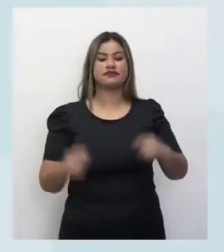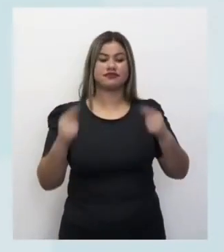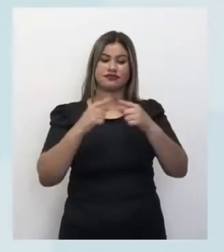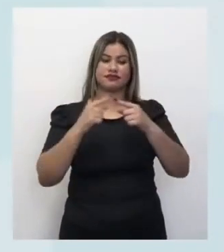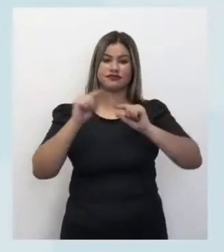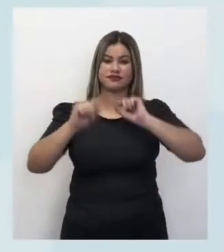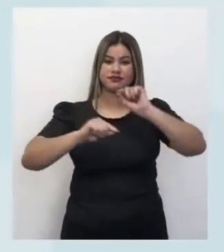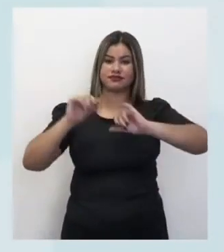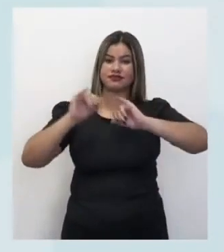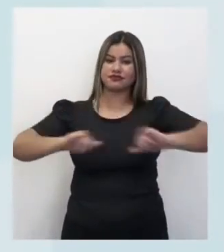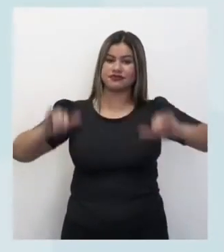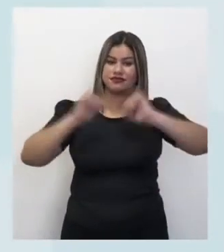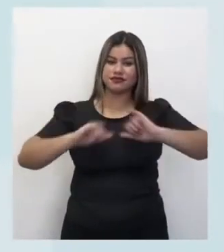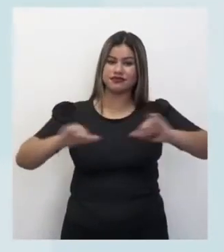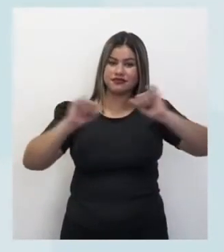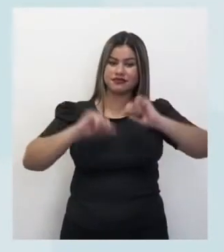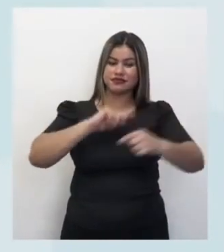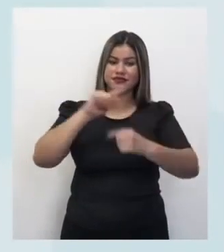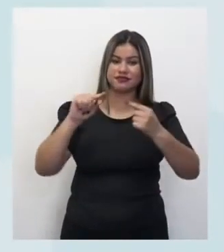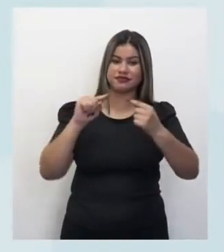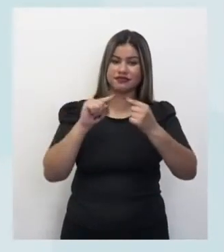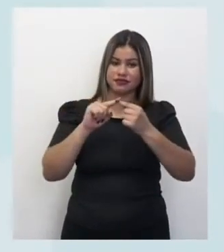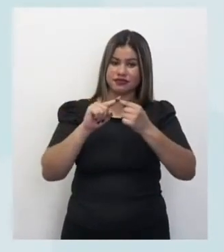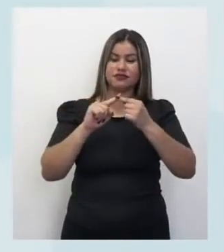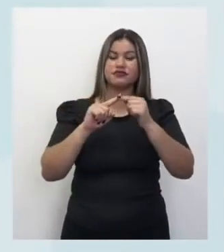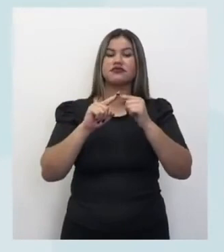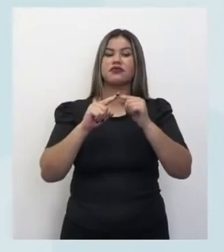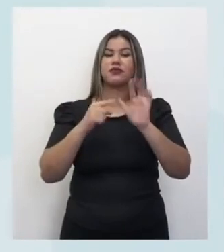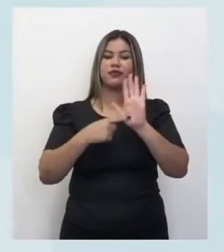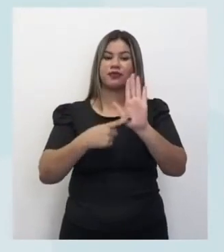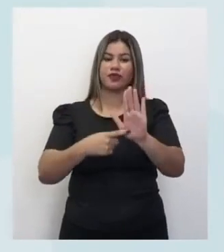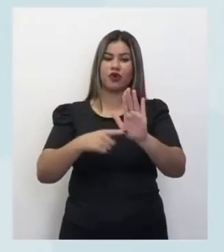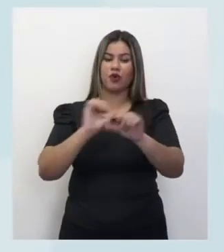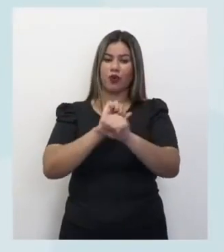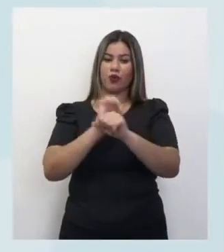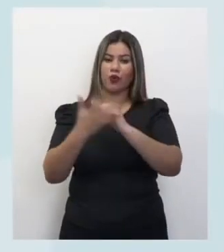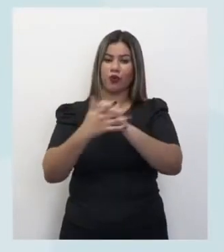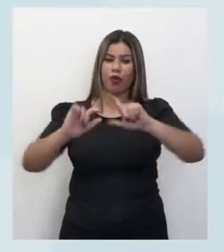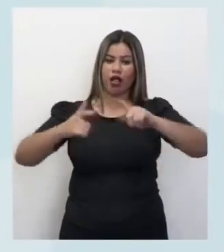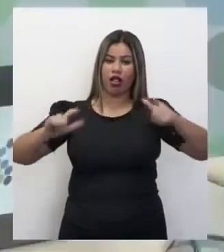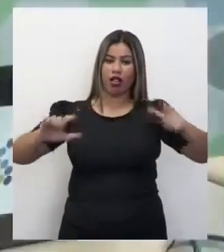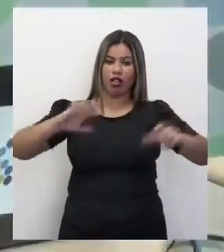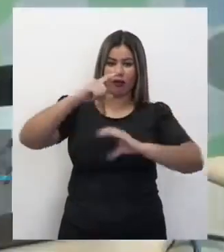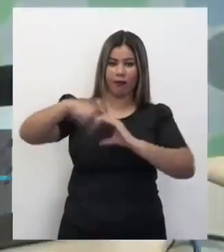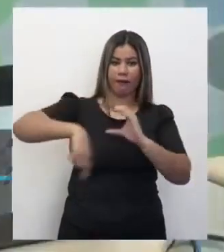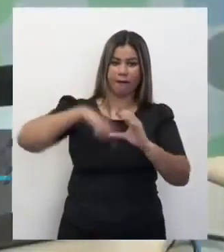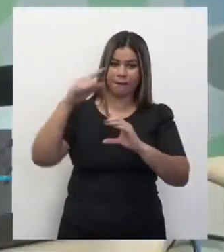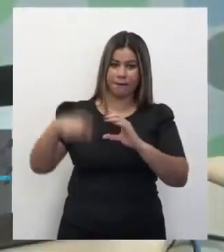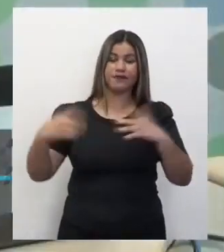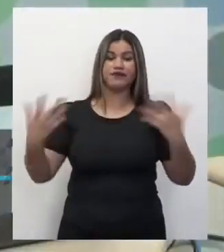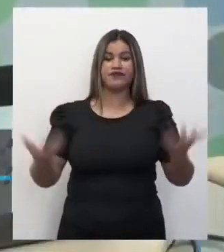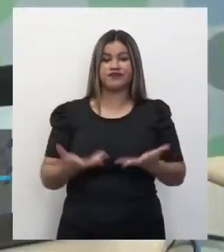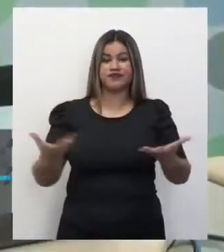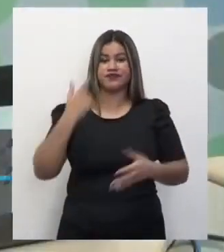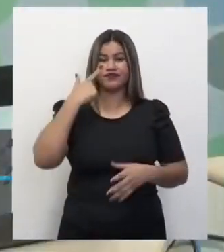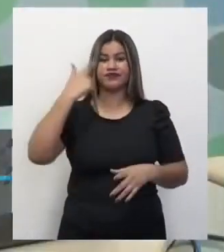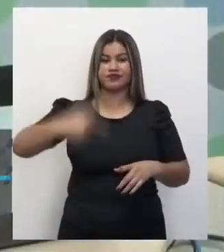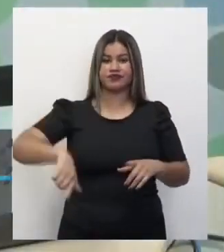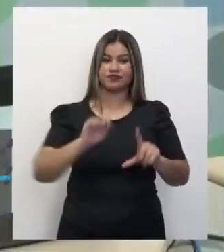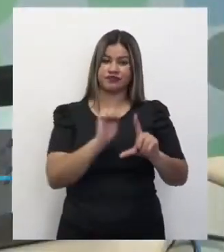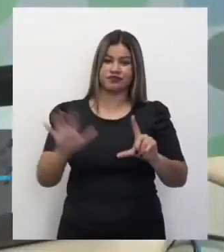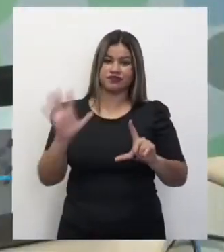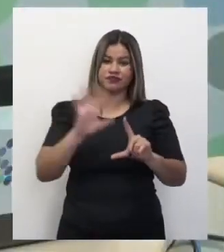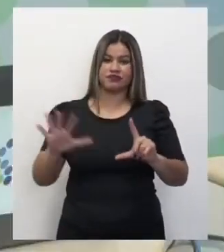compor uma notícia cujo objetivo é apresentar fatos sobre a expansão da Covid-19 no mundo. Agora, a próxima imagem, vamos